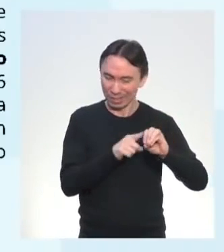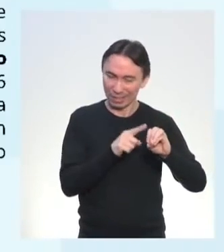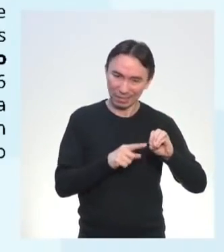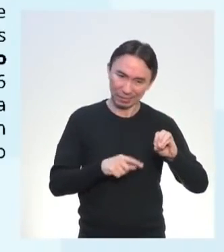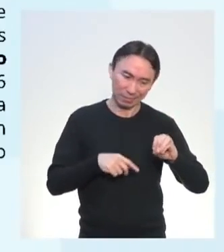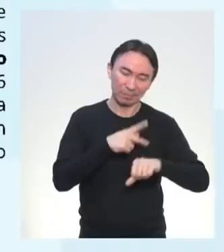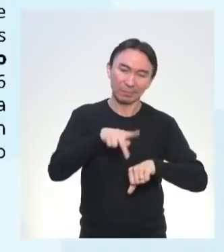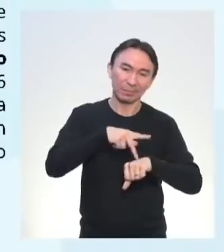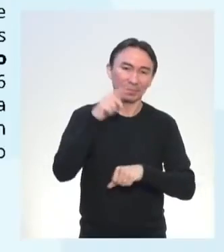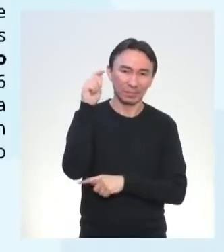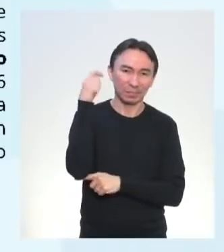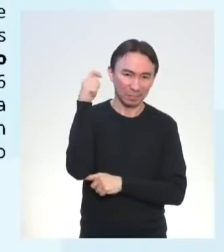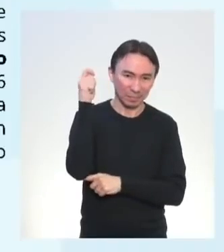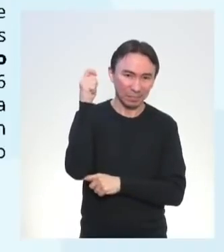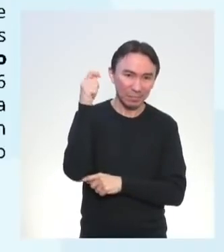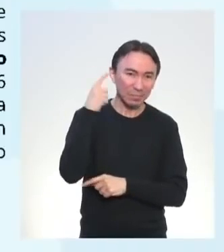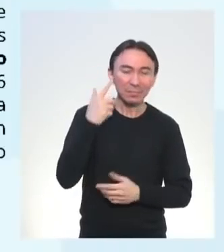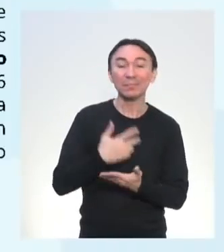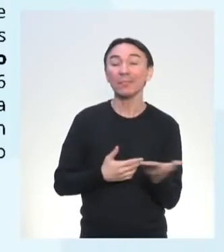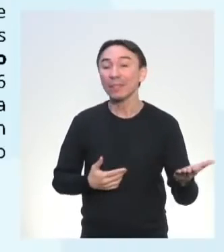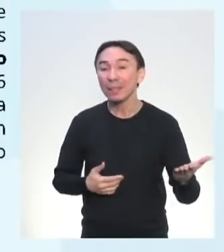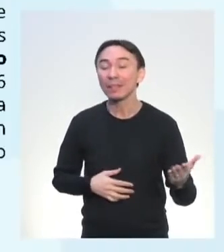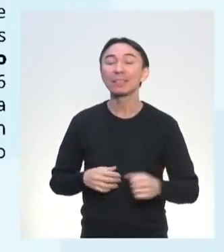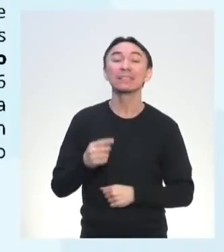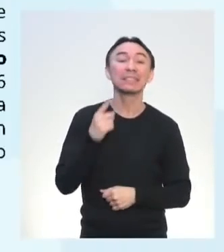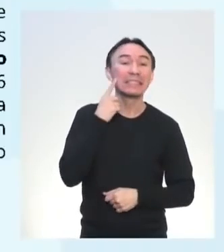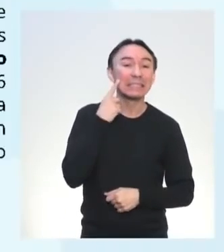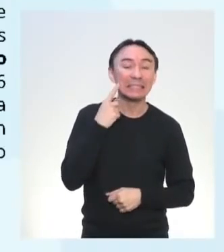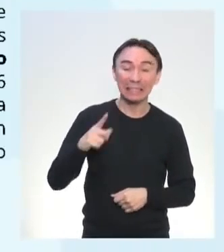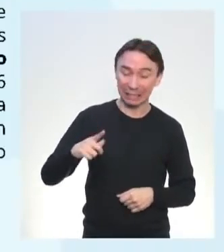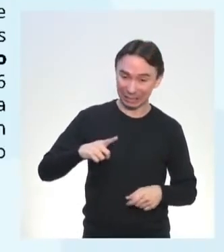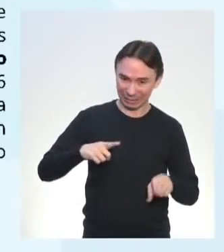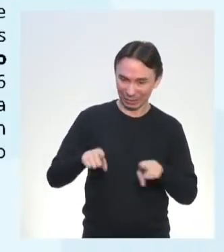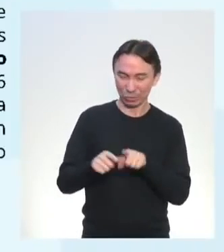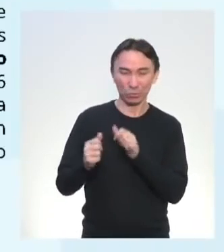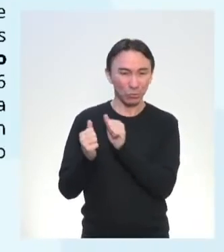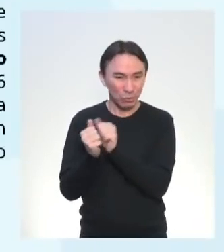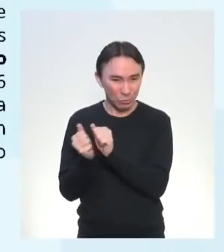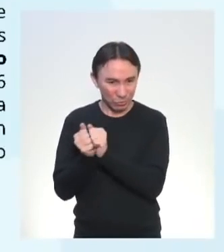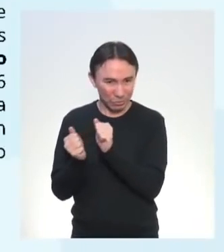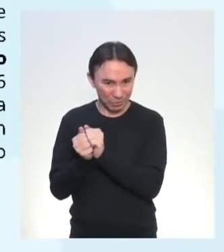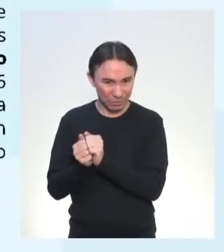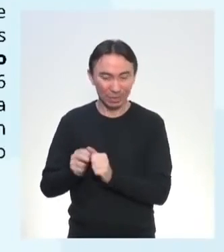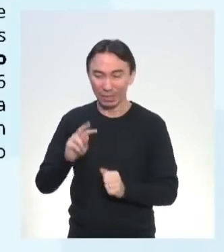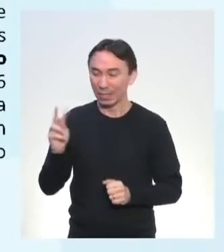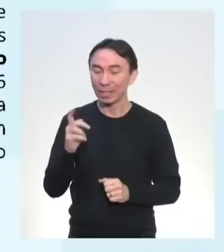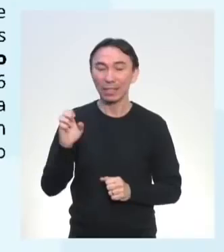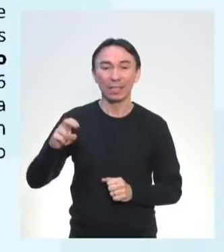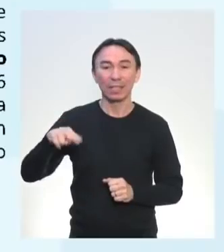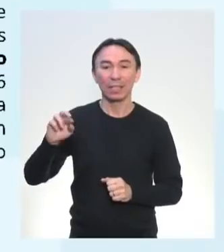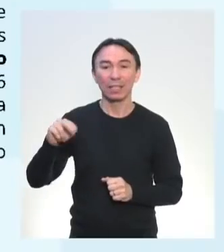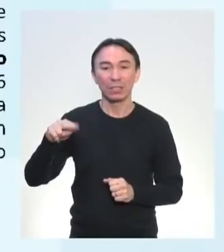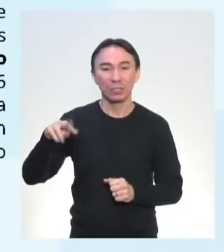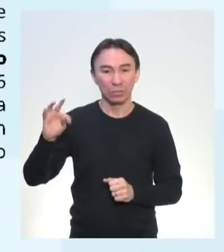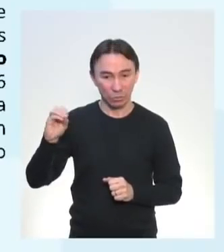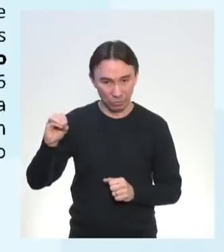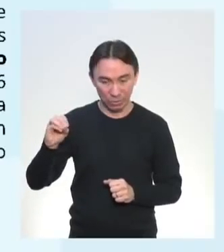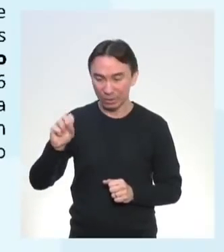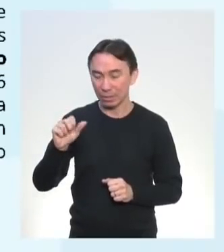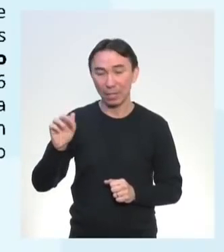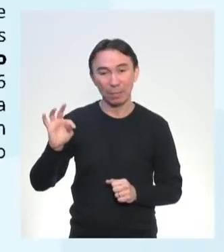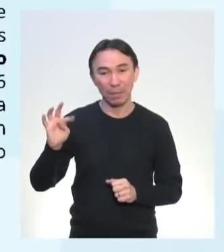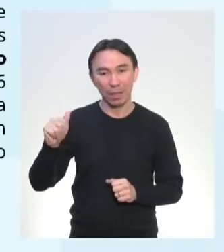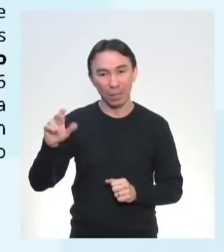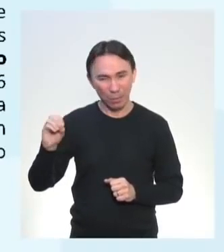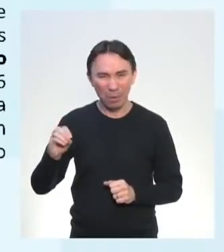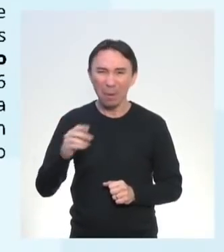né? Eu estou toda hora lendo errado aqui, desculpe, que ao lado de Jorge Luiz Borges e Ernesto Sábato, formava a